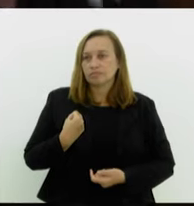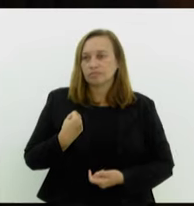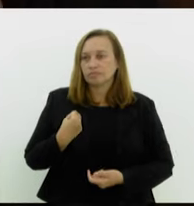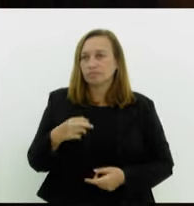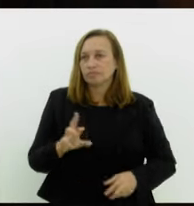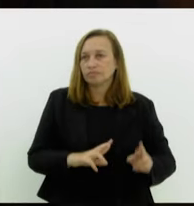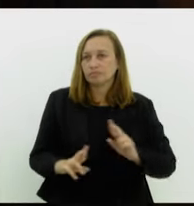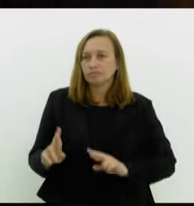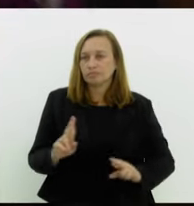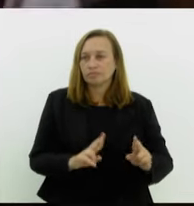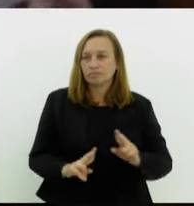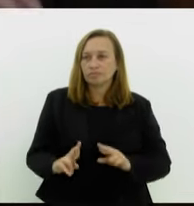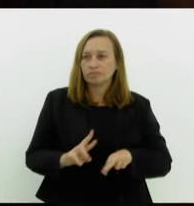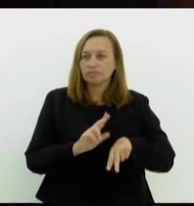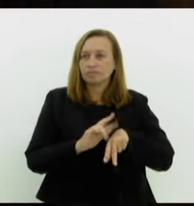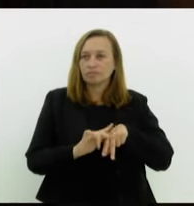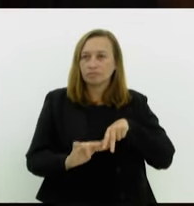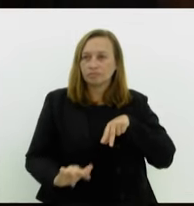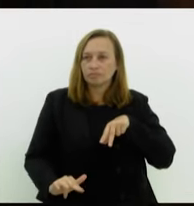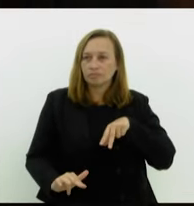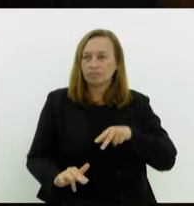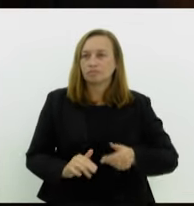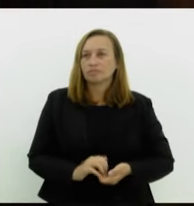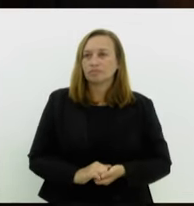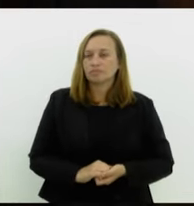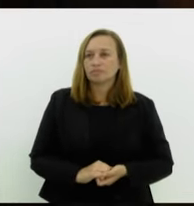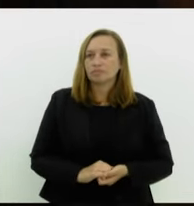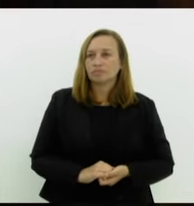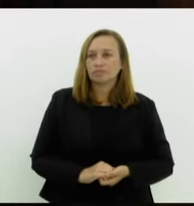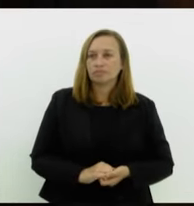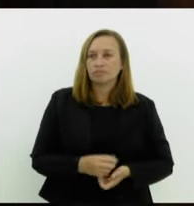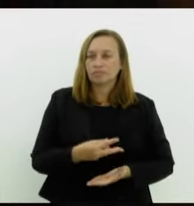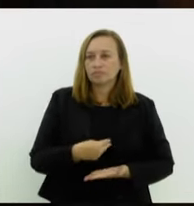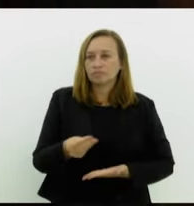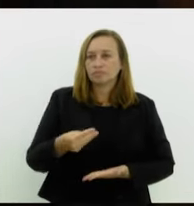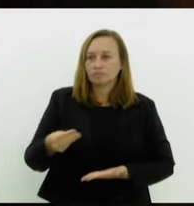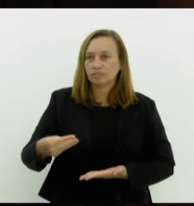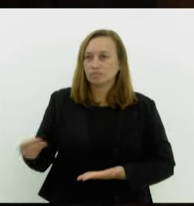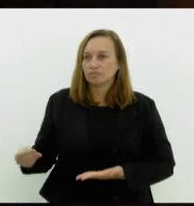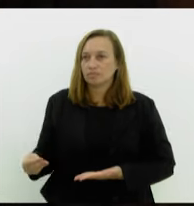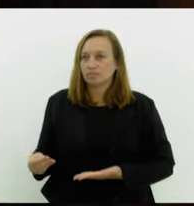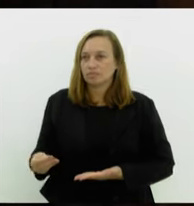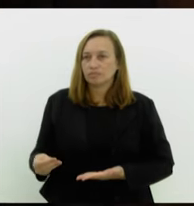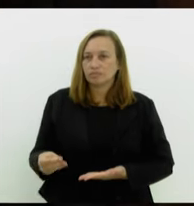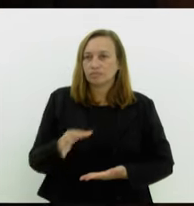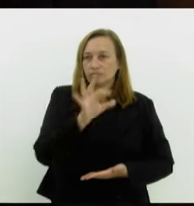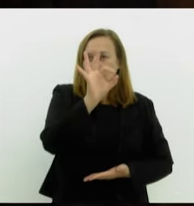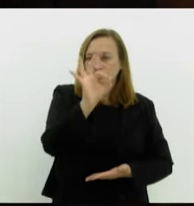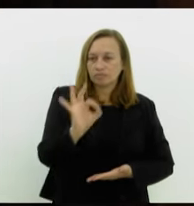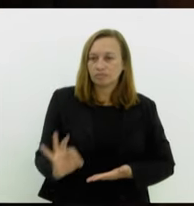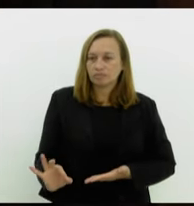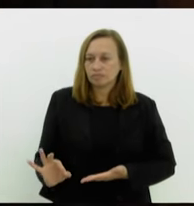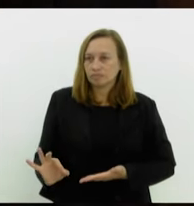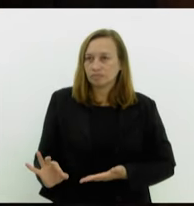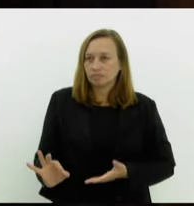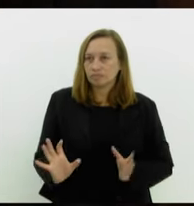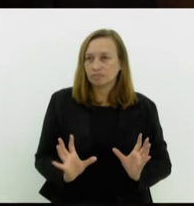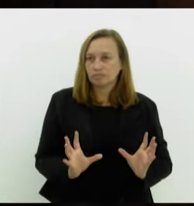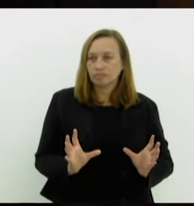relação às questões de gênero e esse índice é distribuído Sá em três pernas